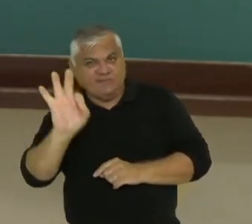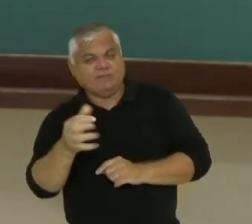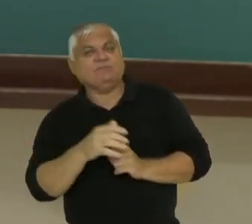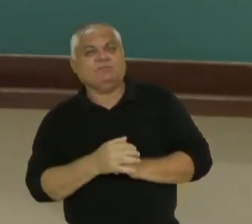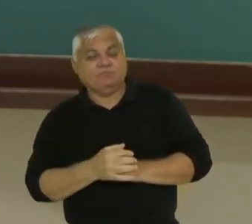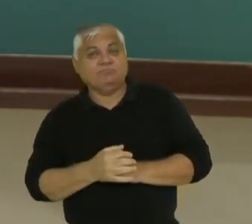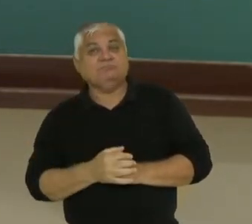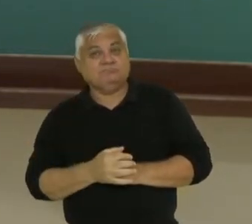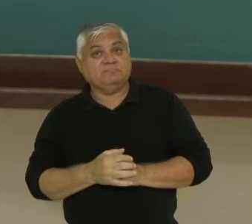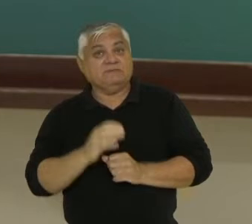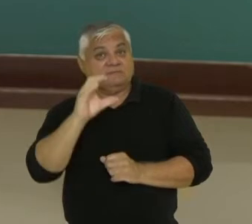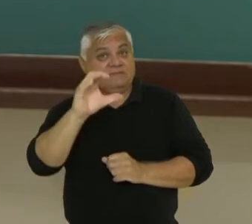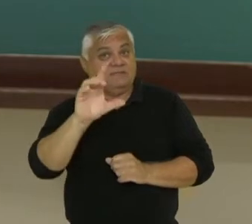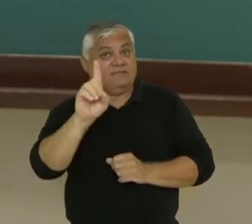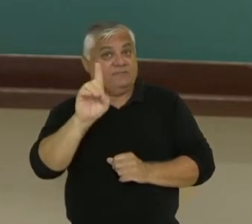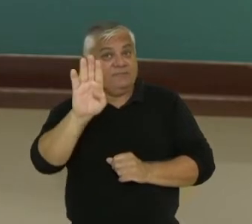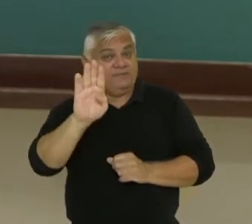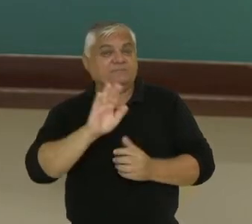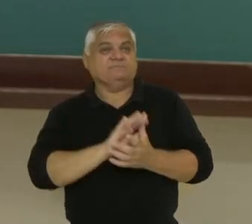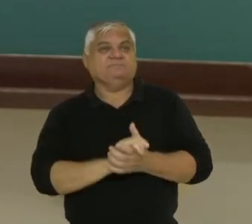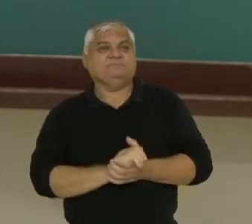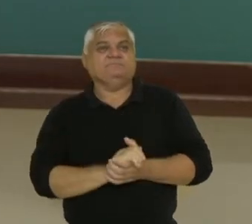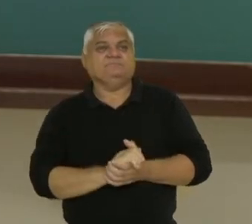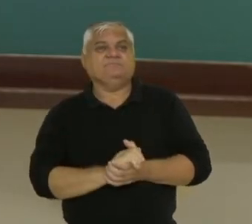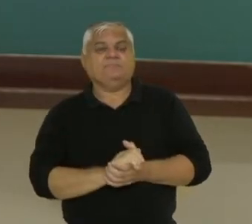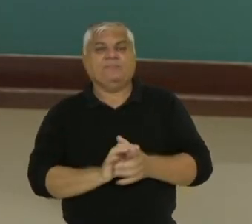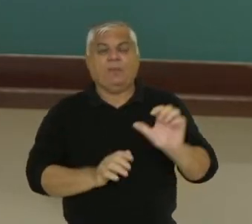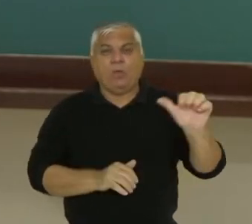11,473% no CDB. Eu vou calcular lá.